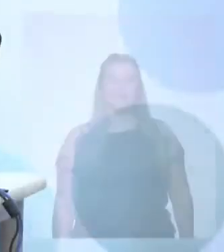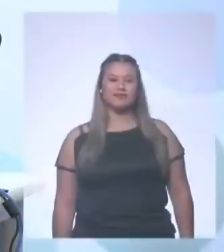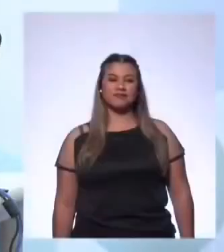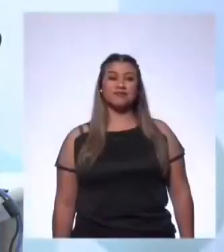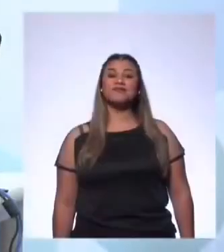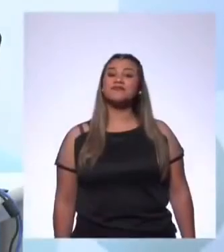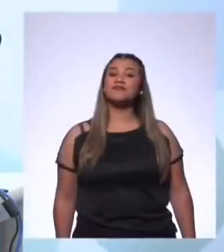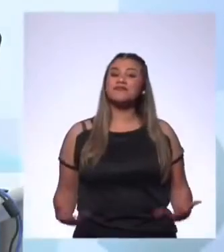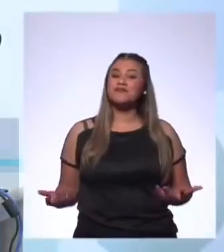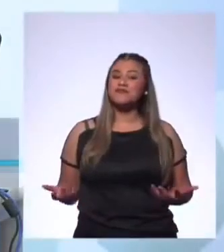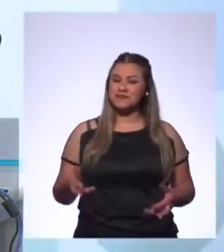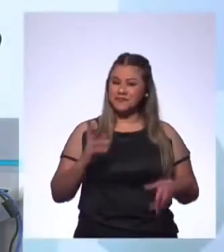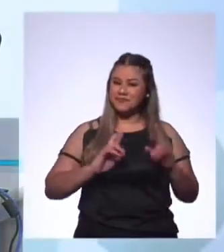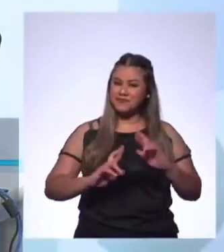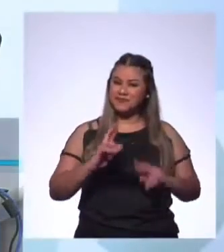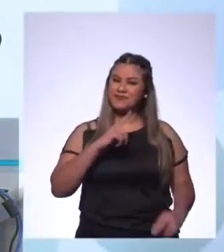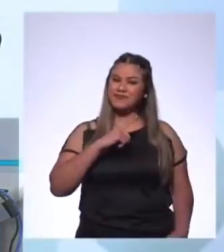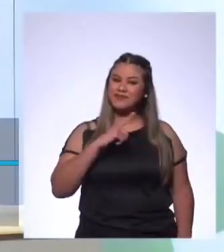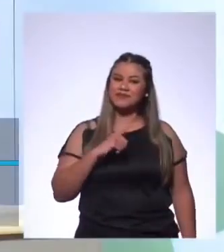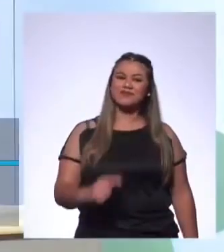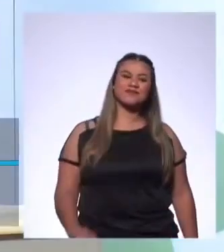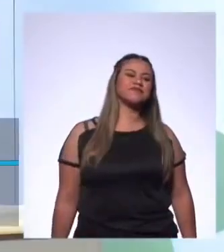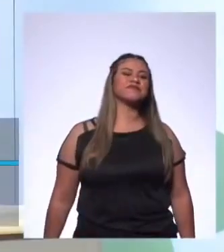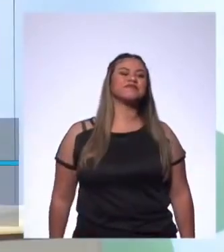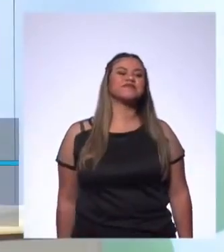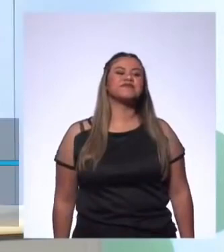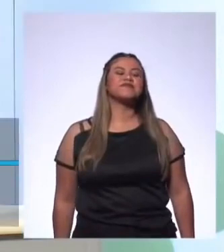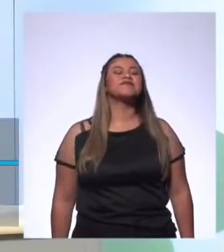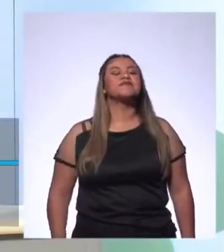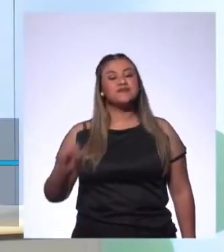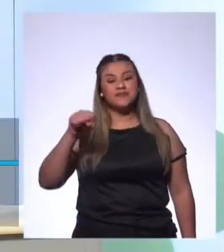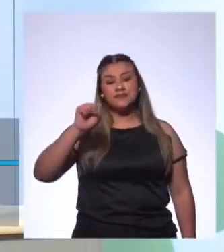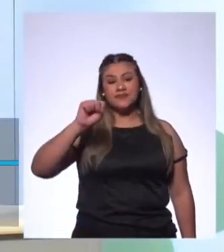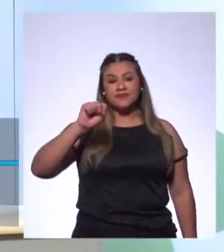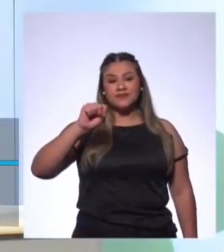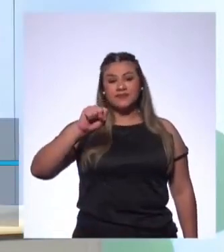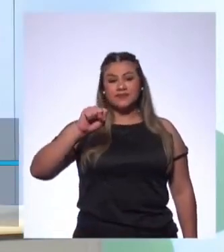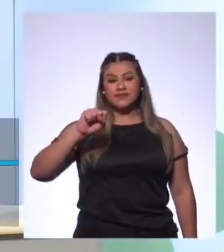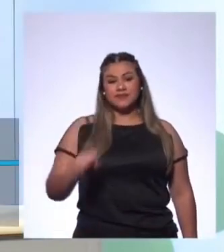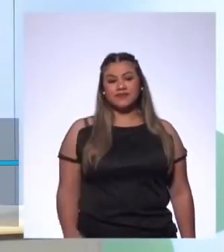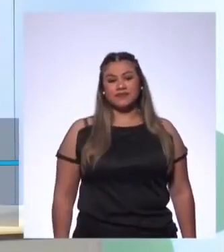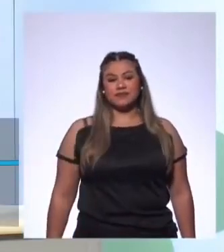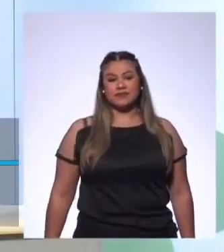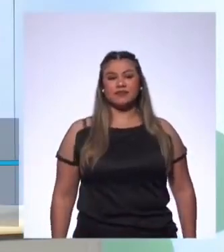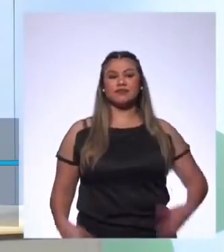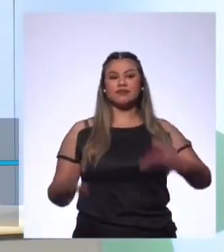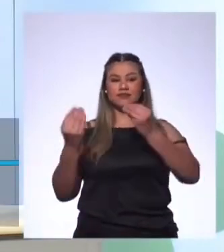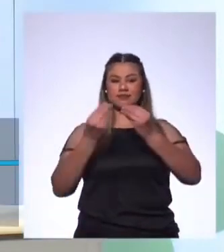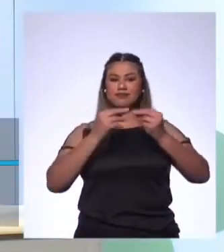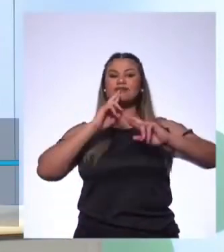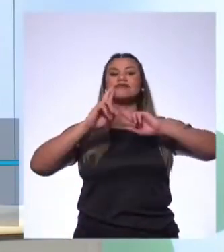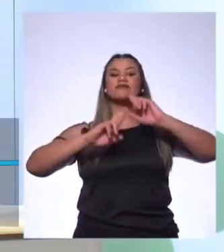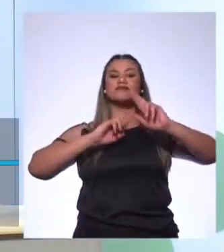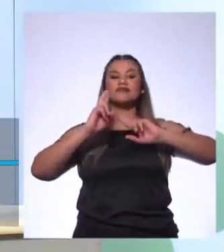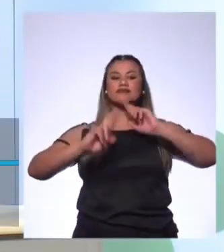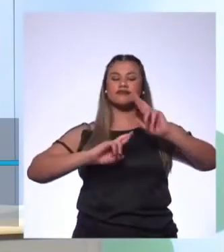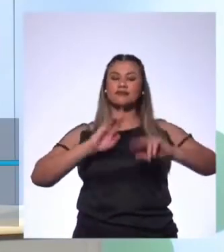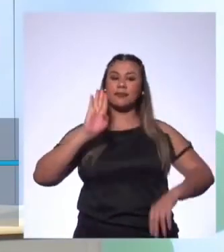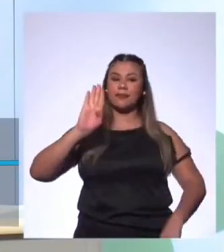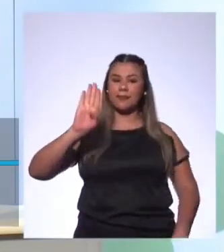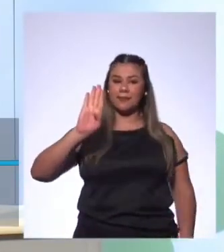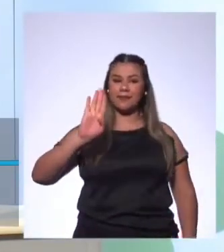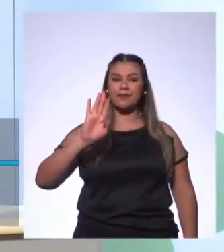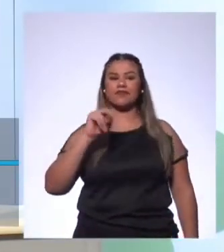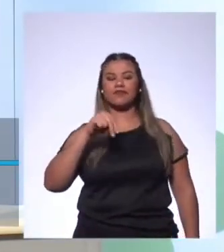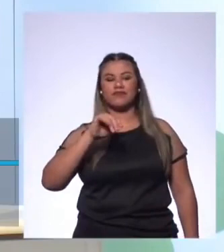E aí, professor, responderam? Sim, a Questão grande 3. maioria, acho que quase todo mundo mesmo, respondeu a B, né? A Nicole, Rafael,